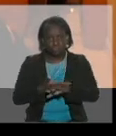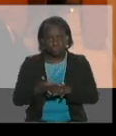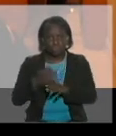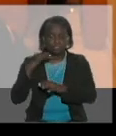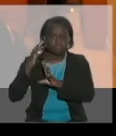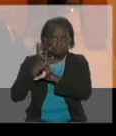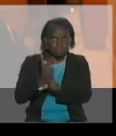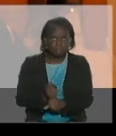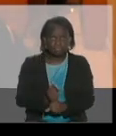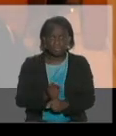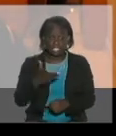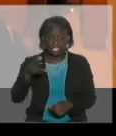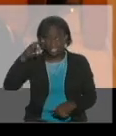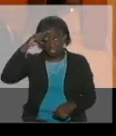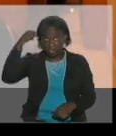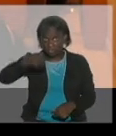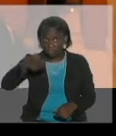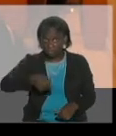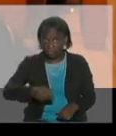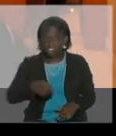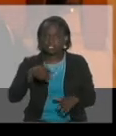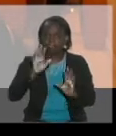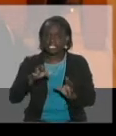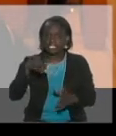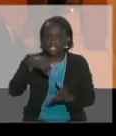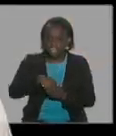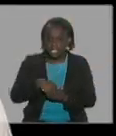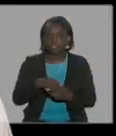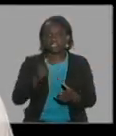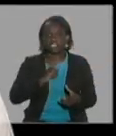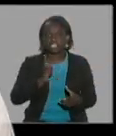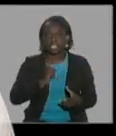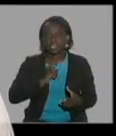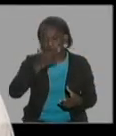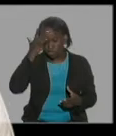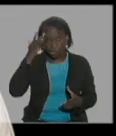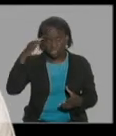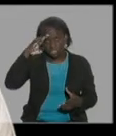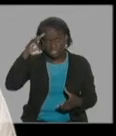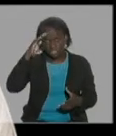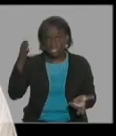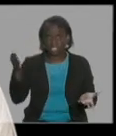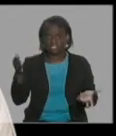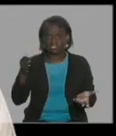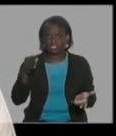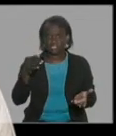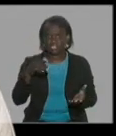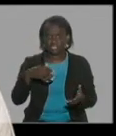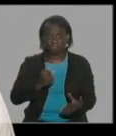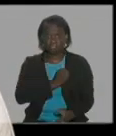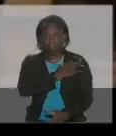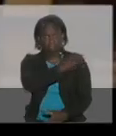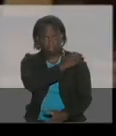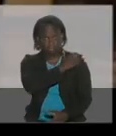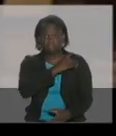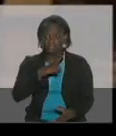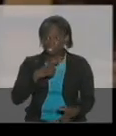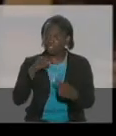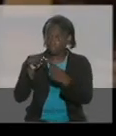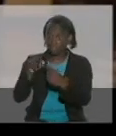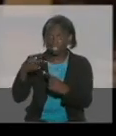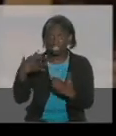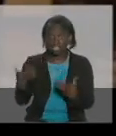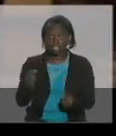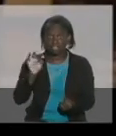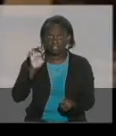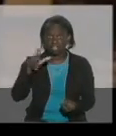e apologia a uma restauração da tradição. Essa ditadura estava lá, mas dentro dessa ditadura